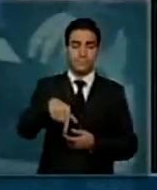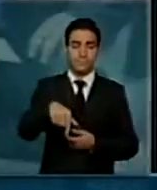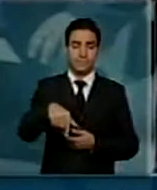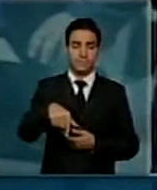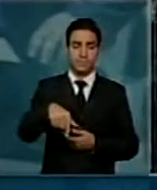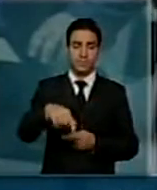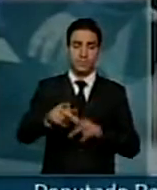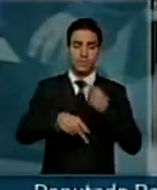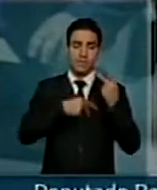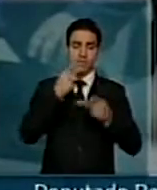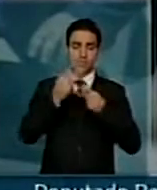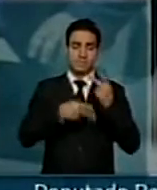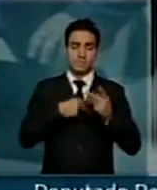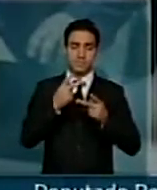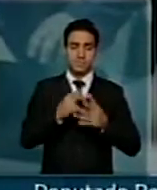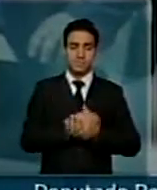para